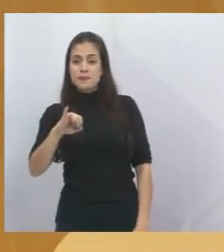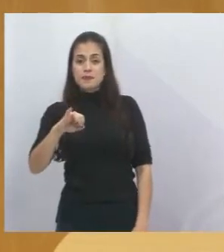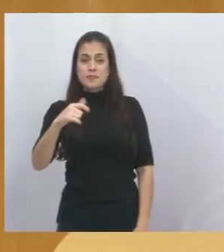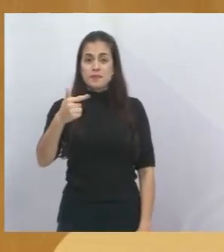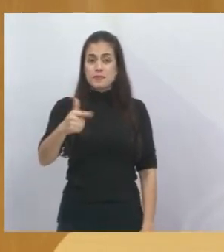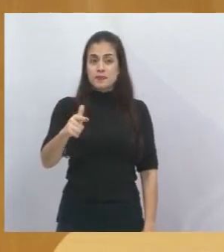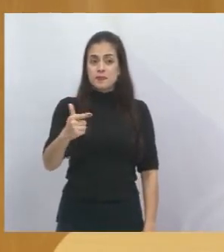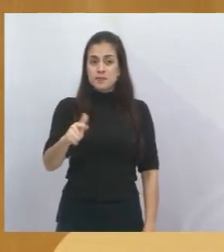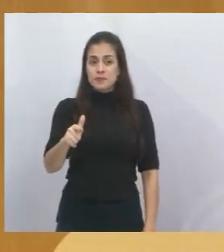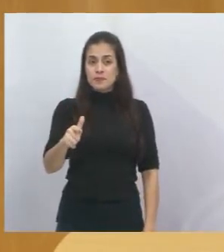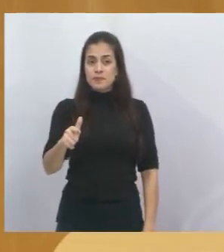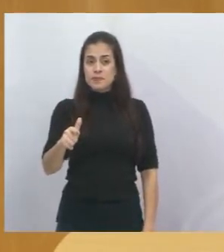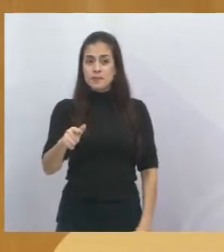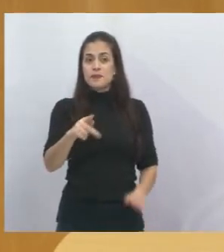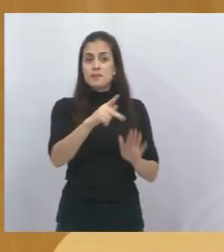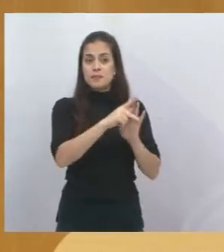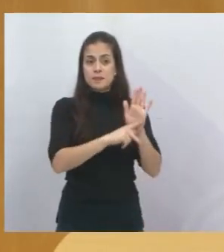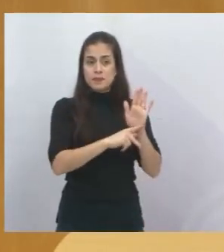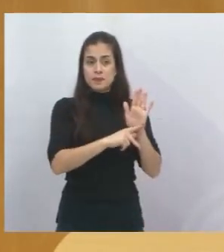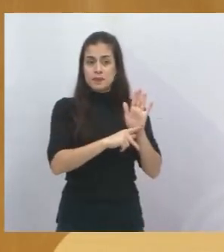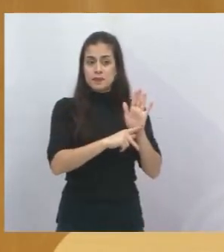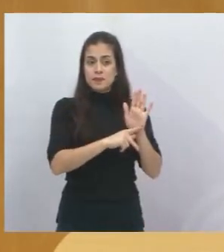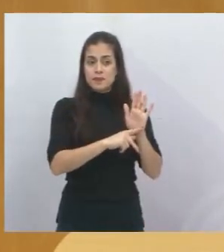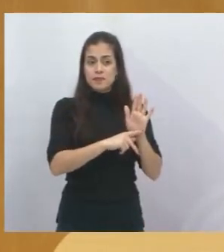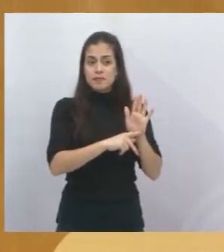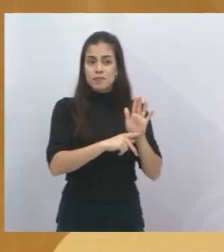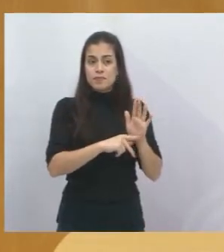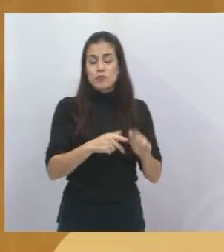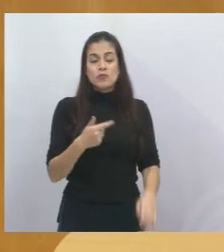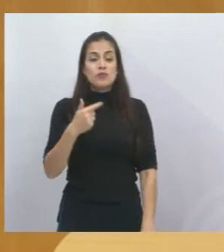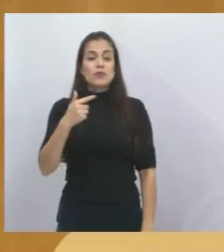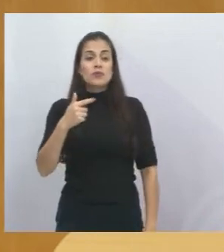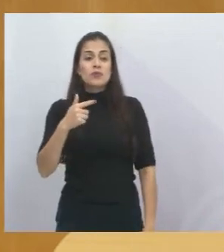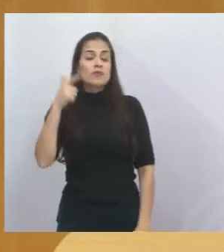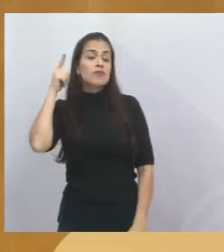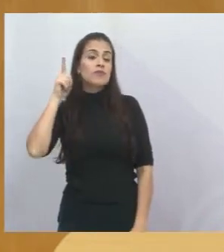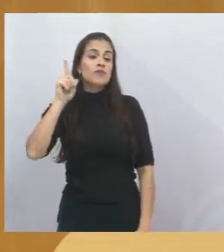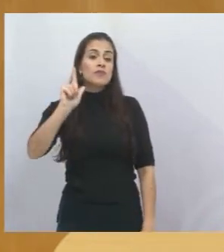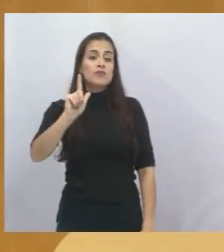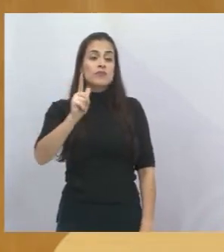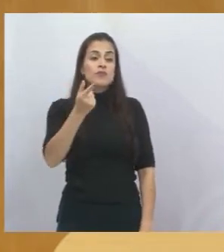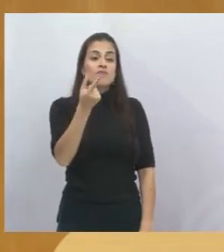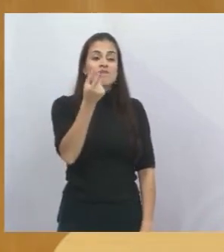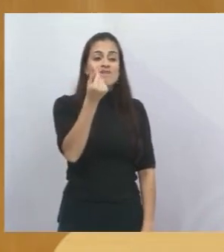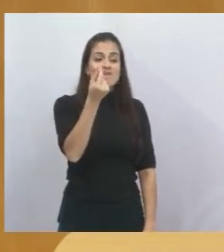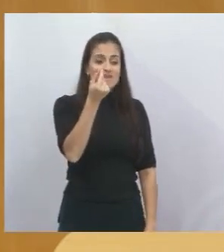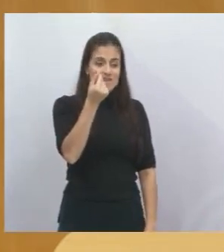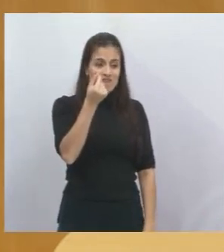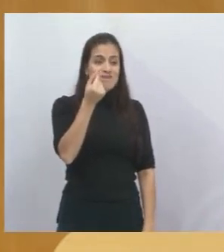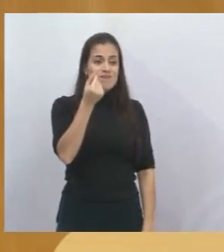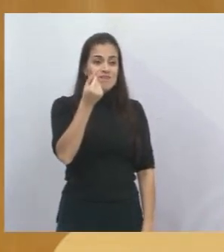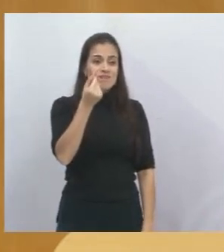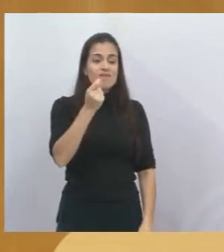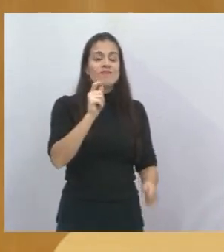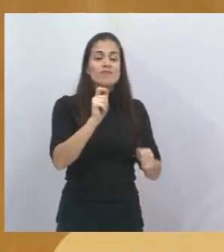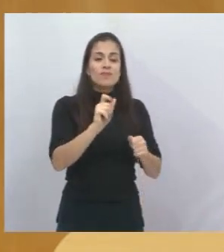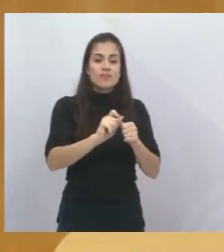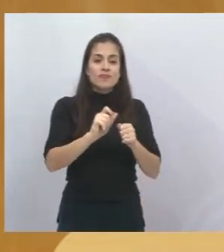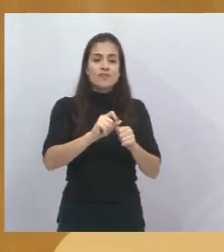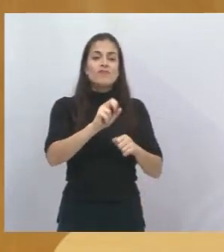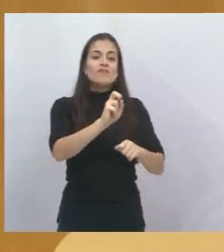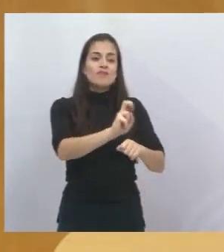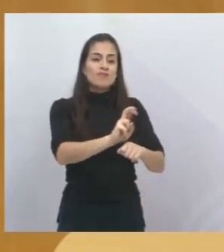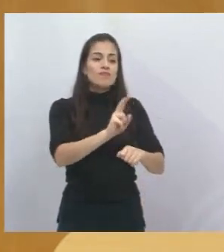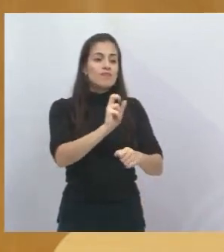em 240 vezes, em 2024, 2025, o município não vai ter sequer dinheiro para fazer os investimentos, e